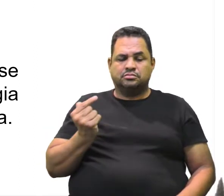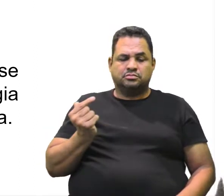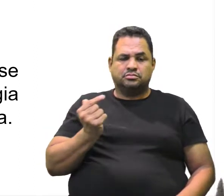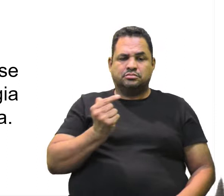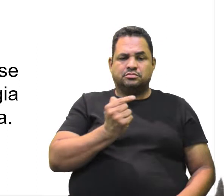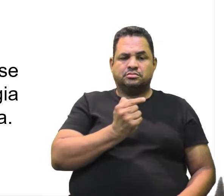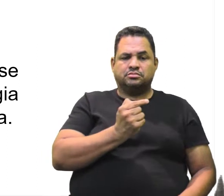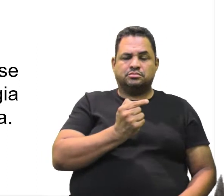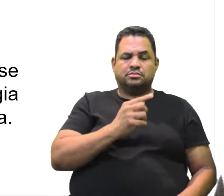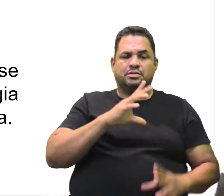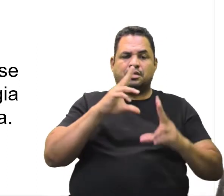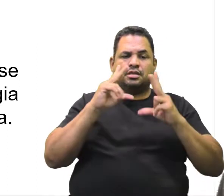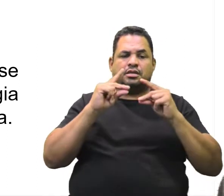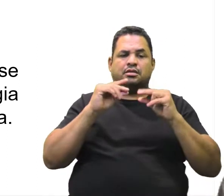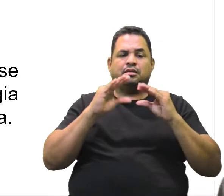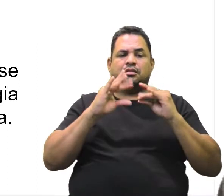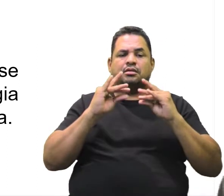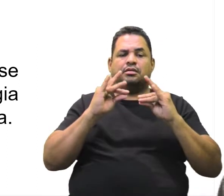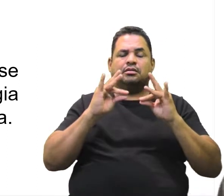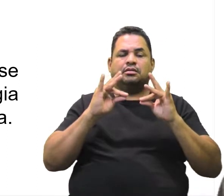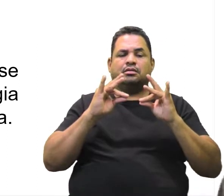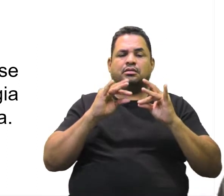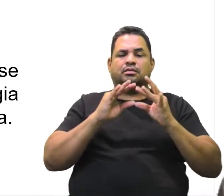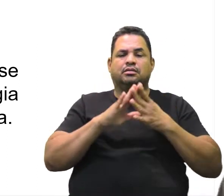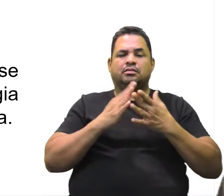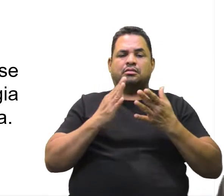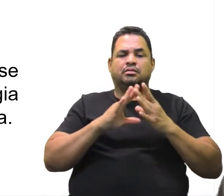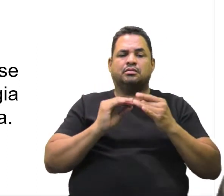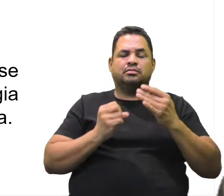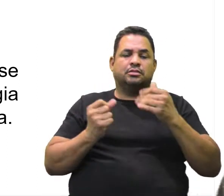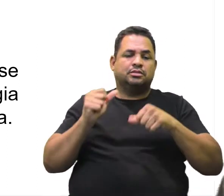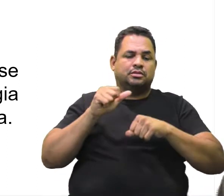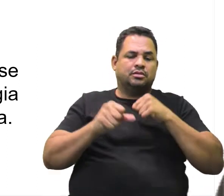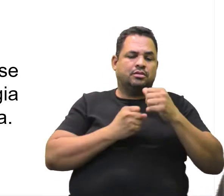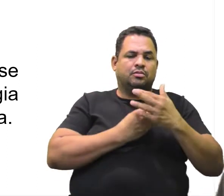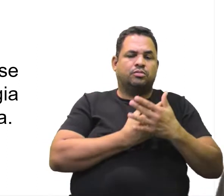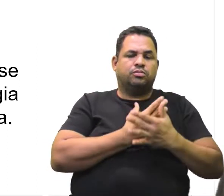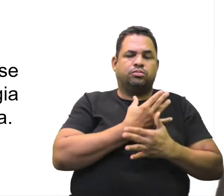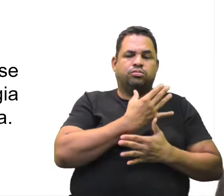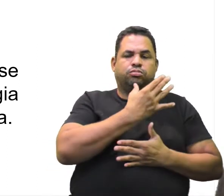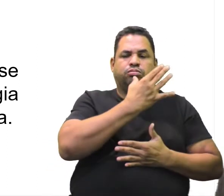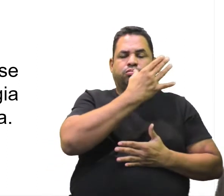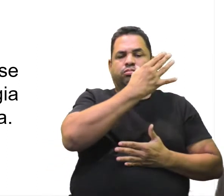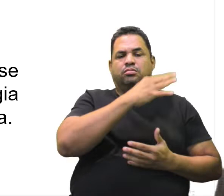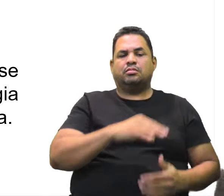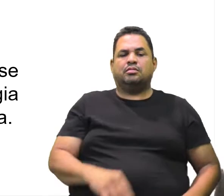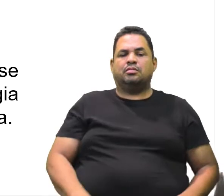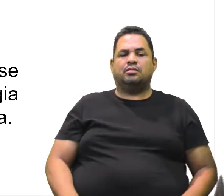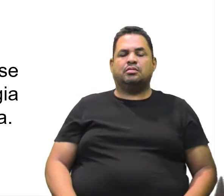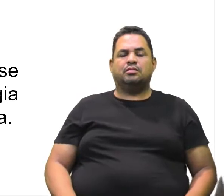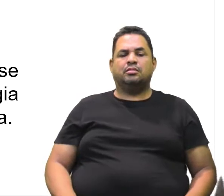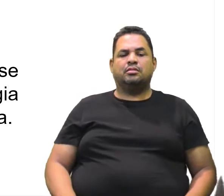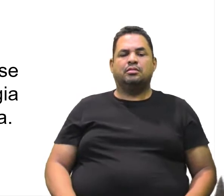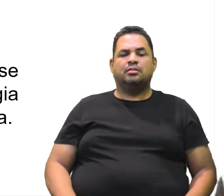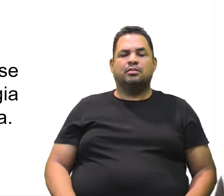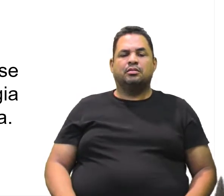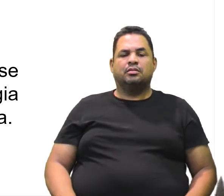líquida para a água a vapor, na vaporização,